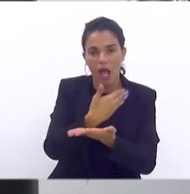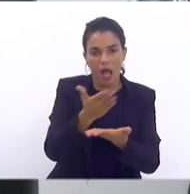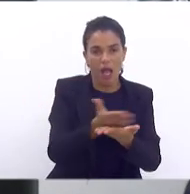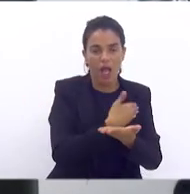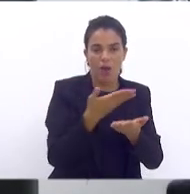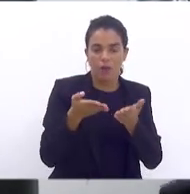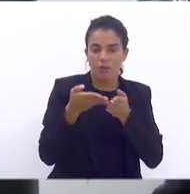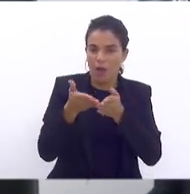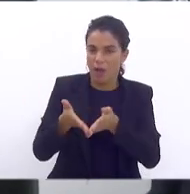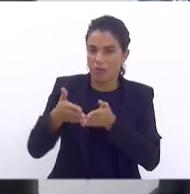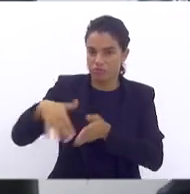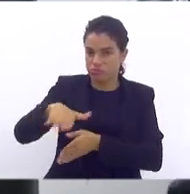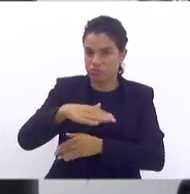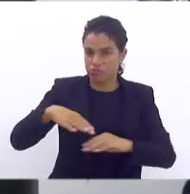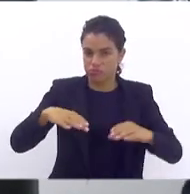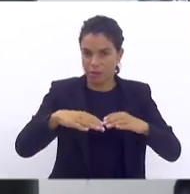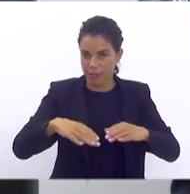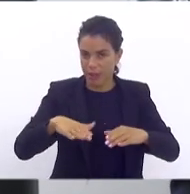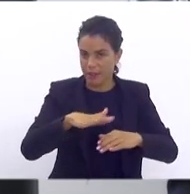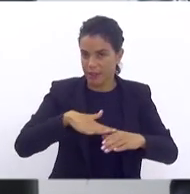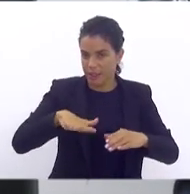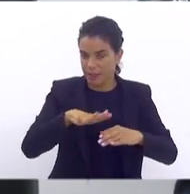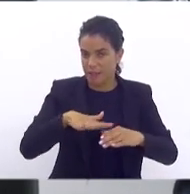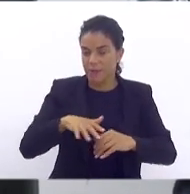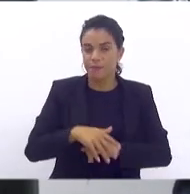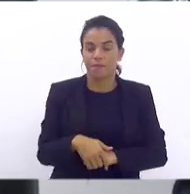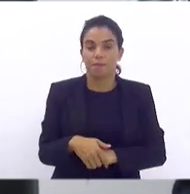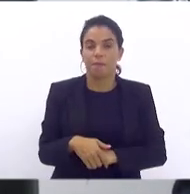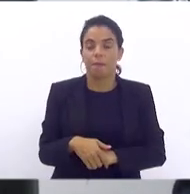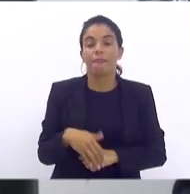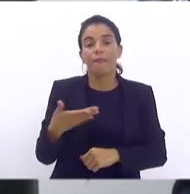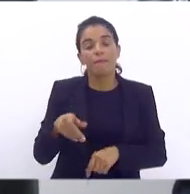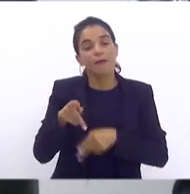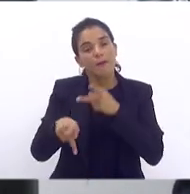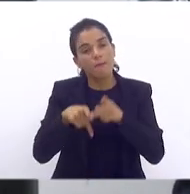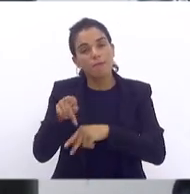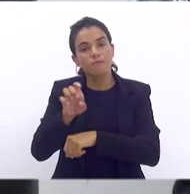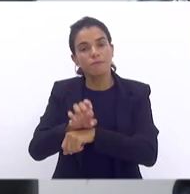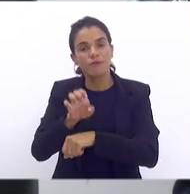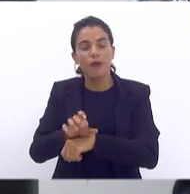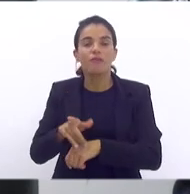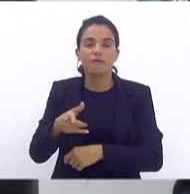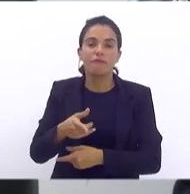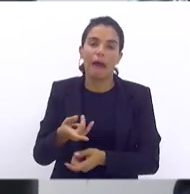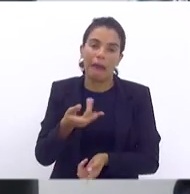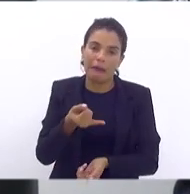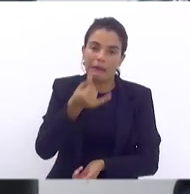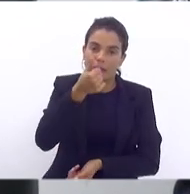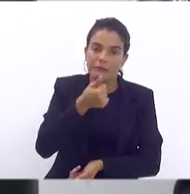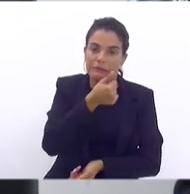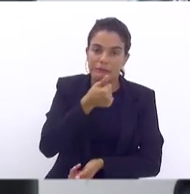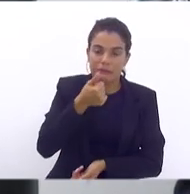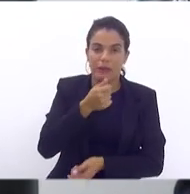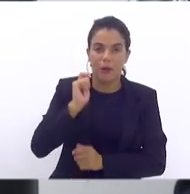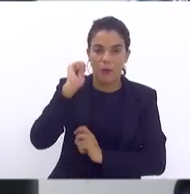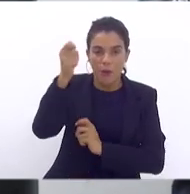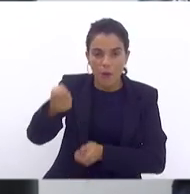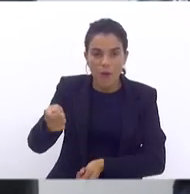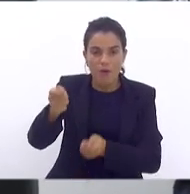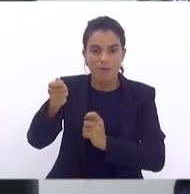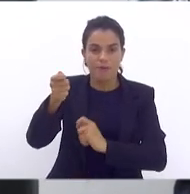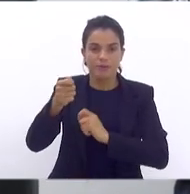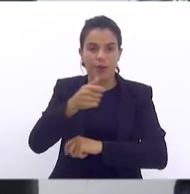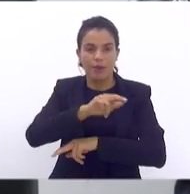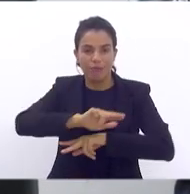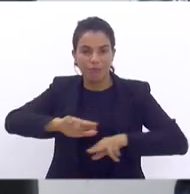pela Comissão de Segurança de Saneamento Ambiental. E a população do Estado vai pagando o preço. Os pescadores e demais trabalhadores